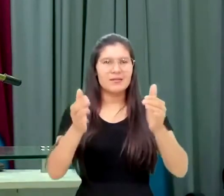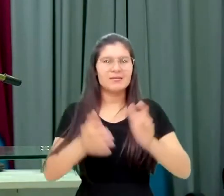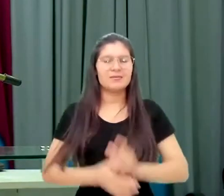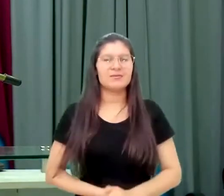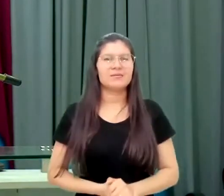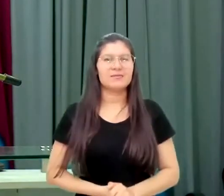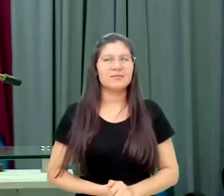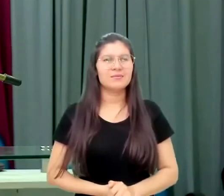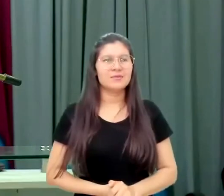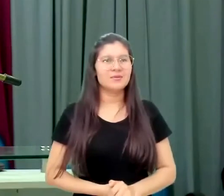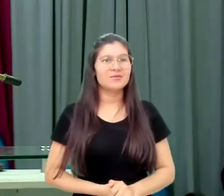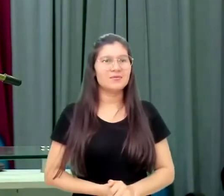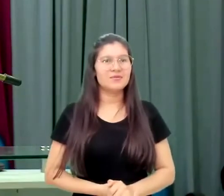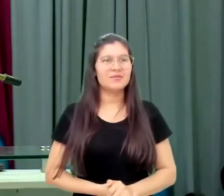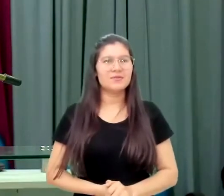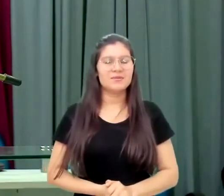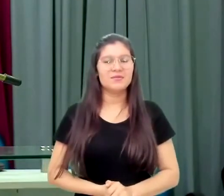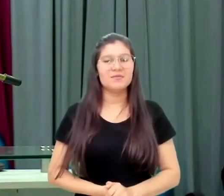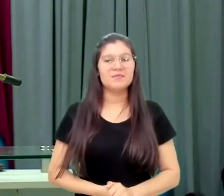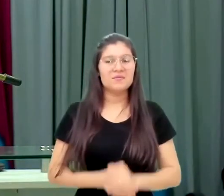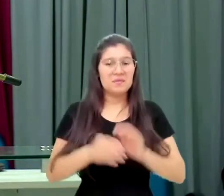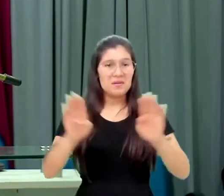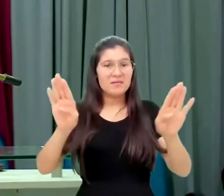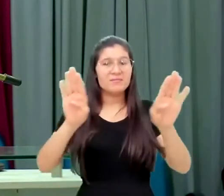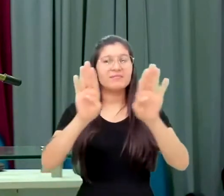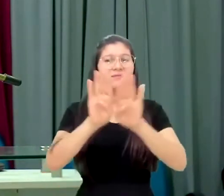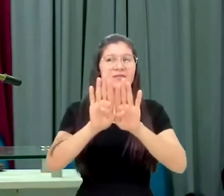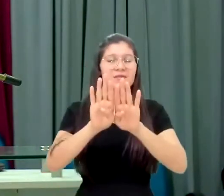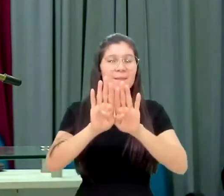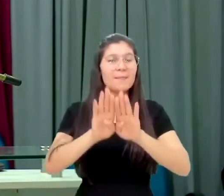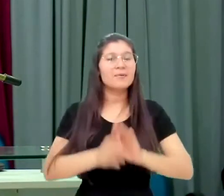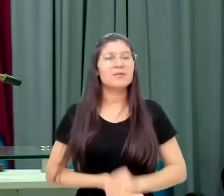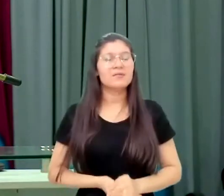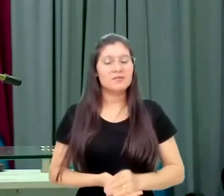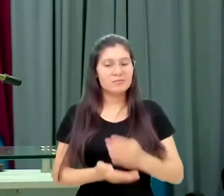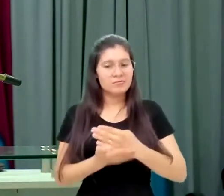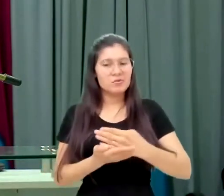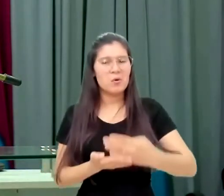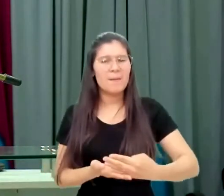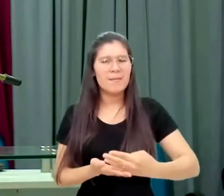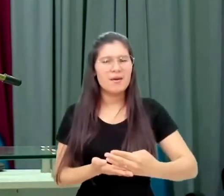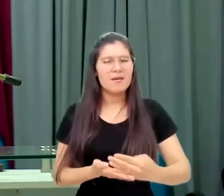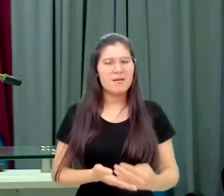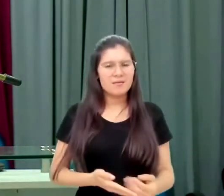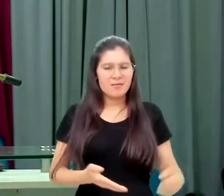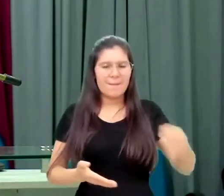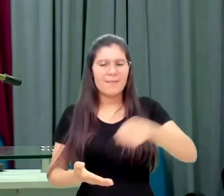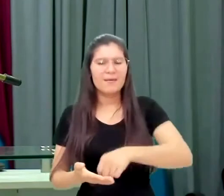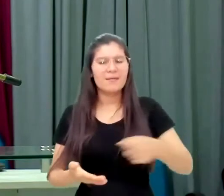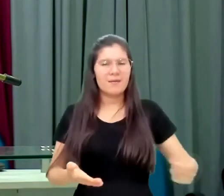corta a relação com o mundo e começa a encher, vai mandando os teus filhos trazer. E ela foi colocando e foi enchendo,